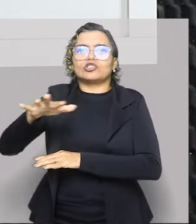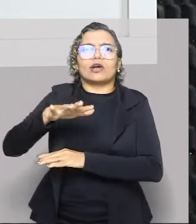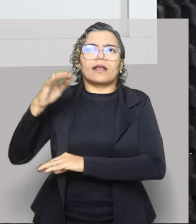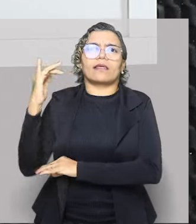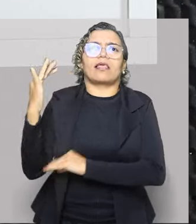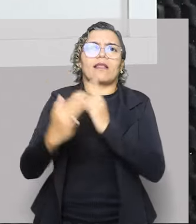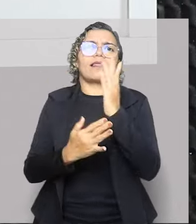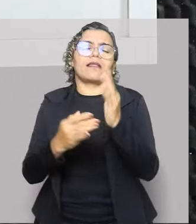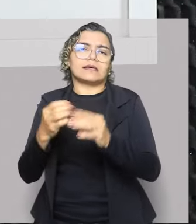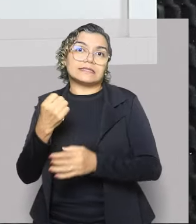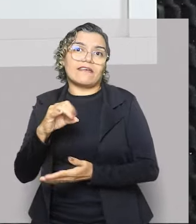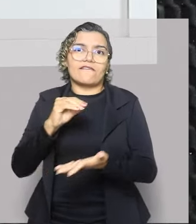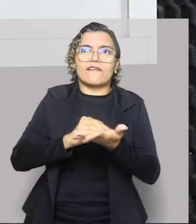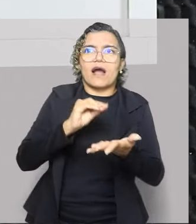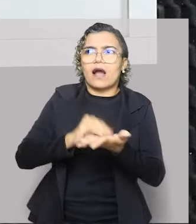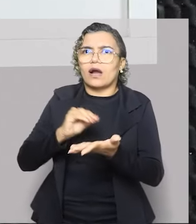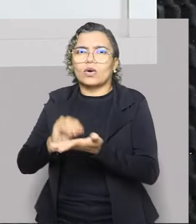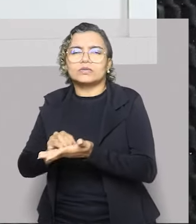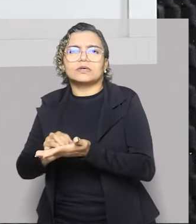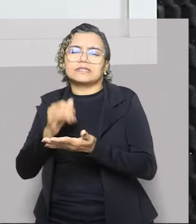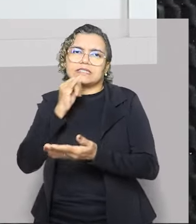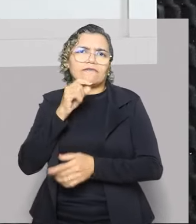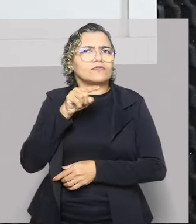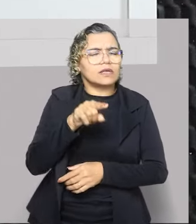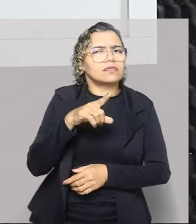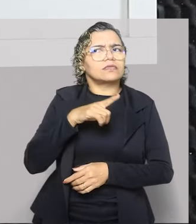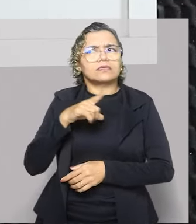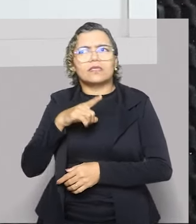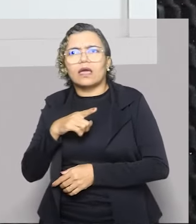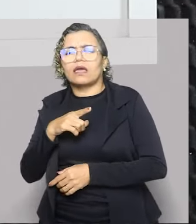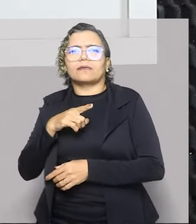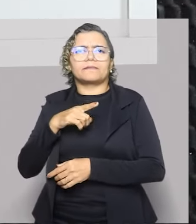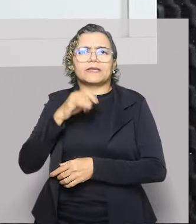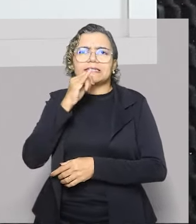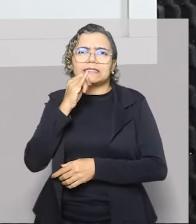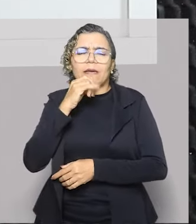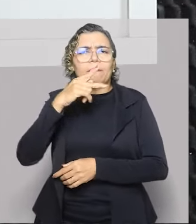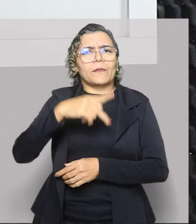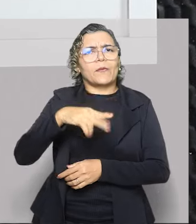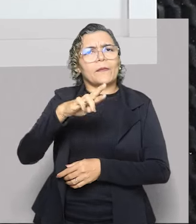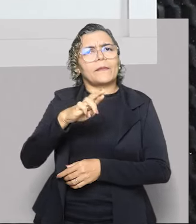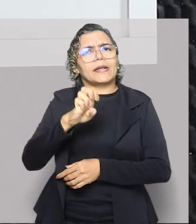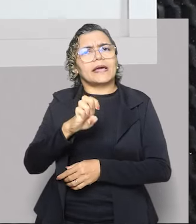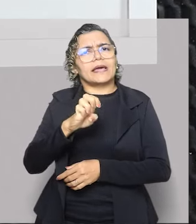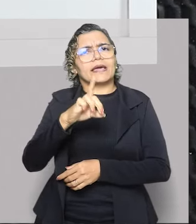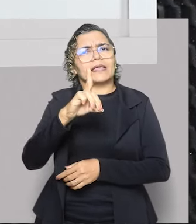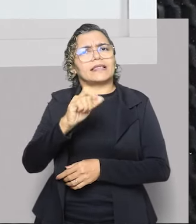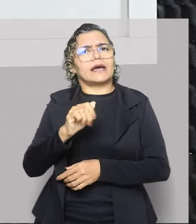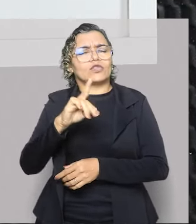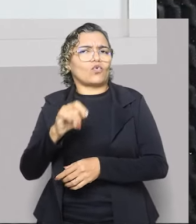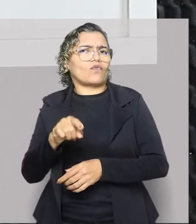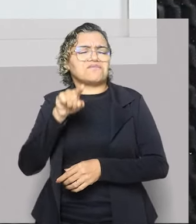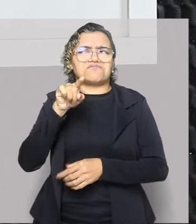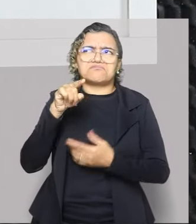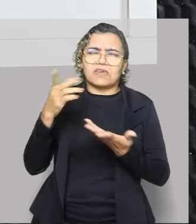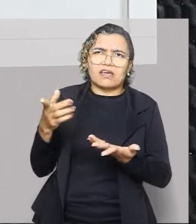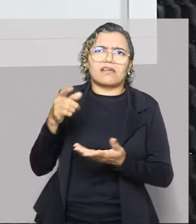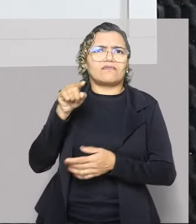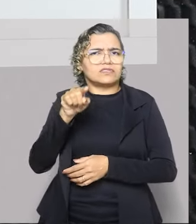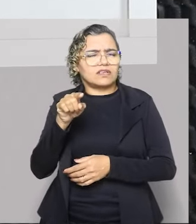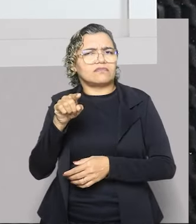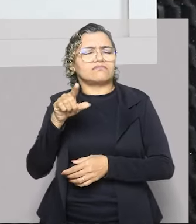disponibilidade de recurso você tem predadores né você é o Predador tudo isso né faz parte desse conceito